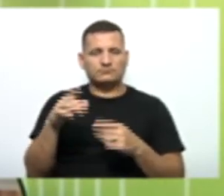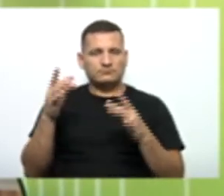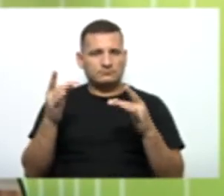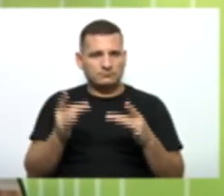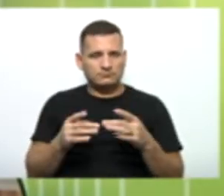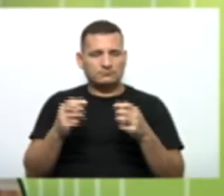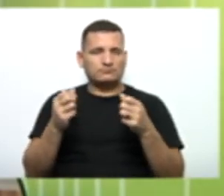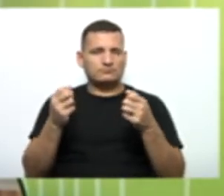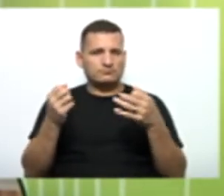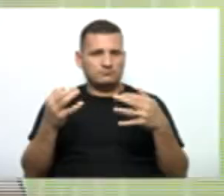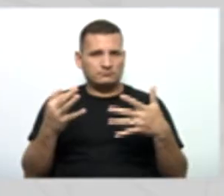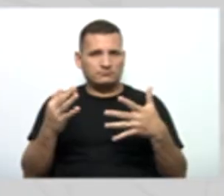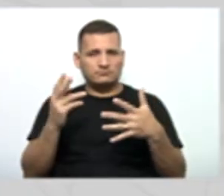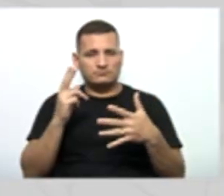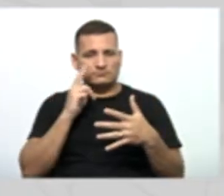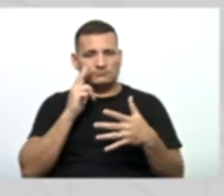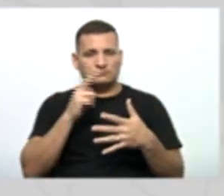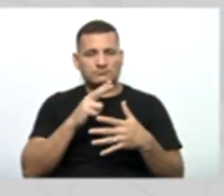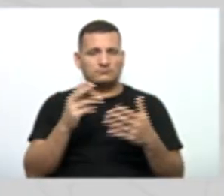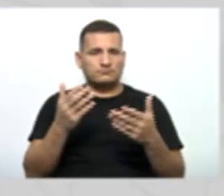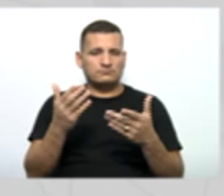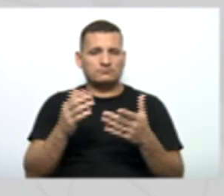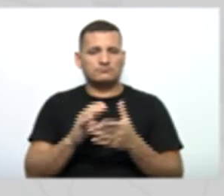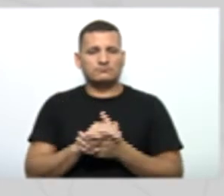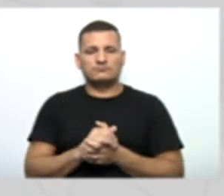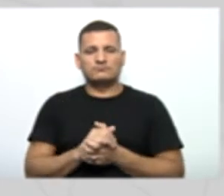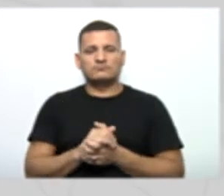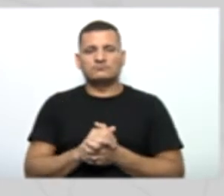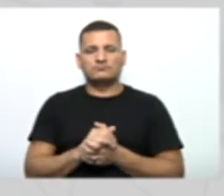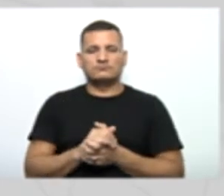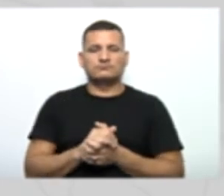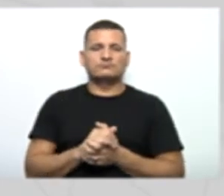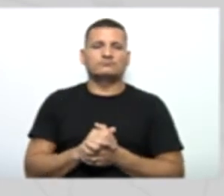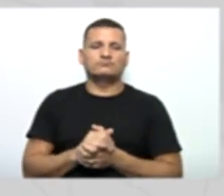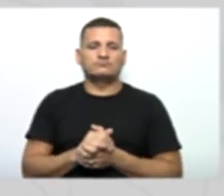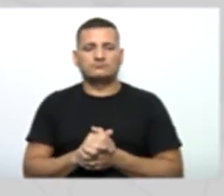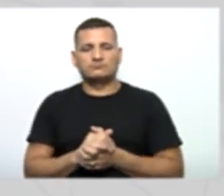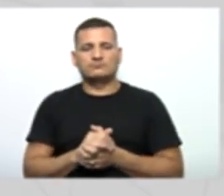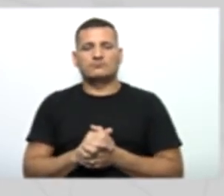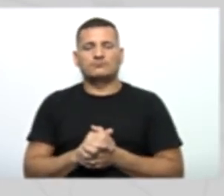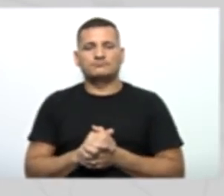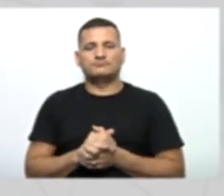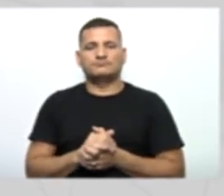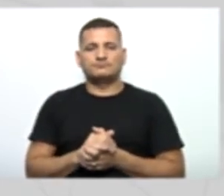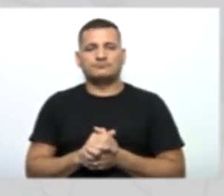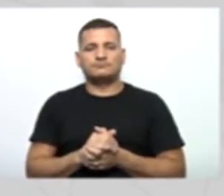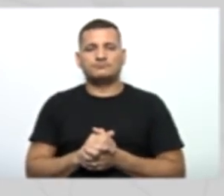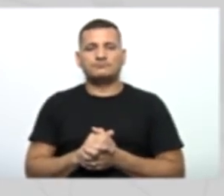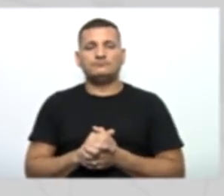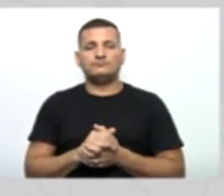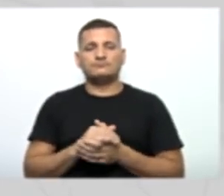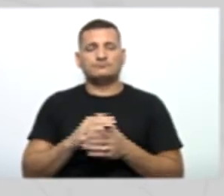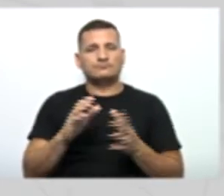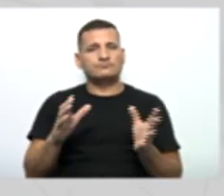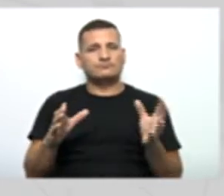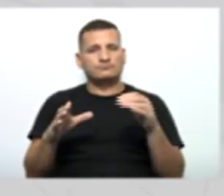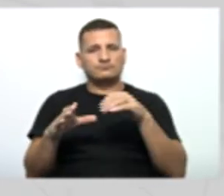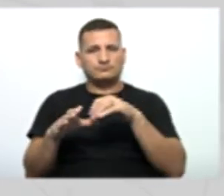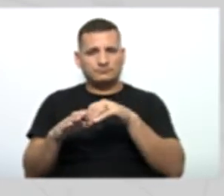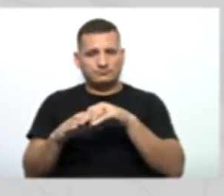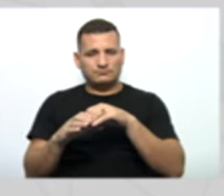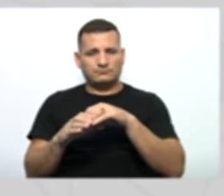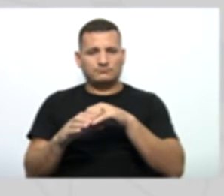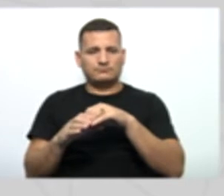ó. Olha já aqui a composição, ó. Vejam bem aqui, ó. É um outro tipo de associação. No entanto, a existência de